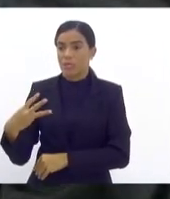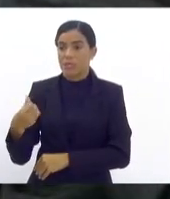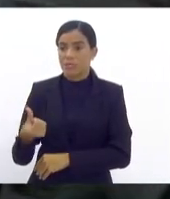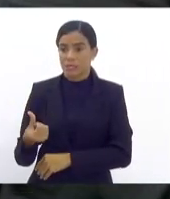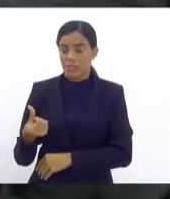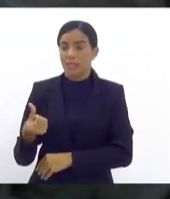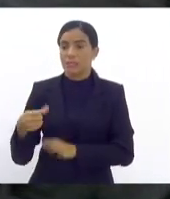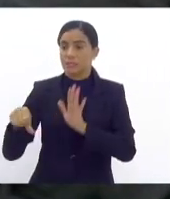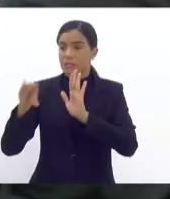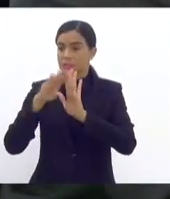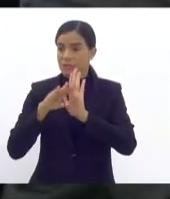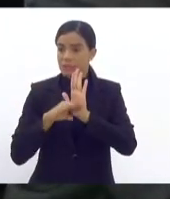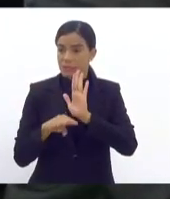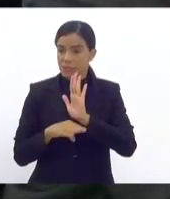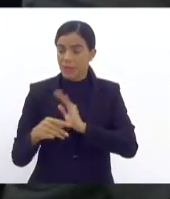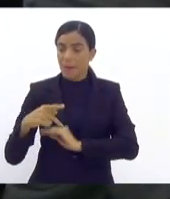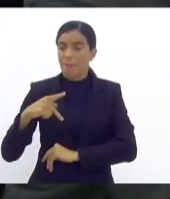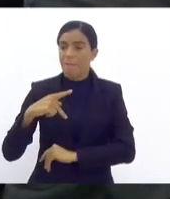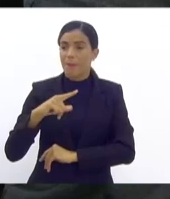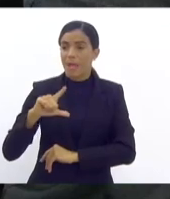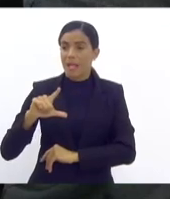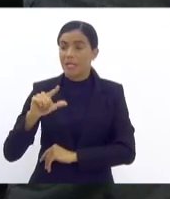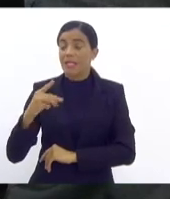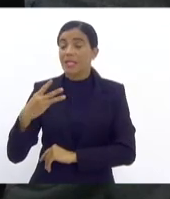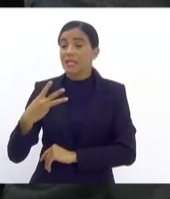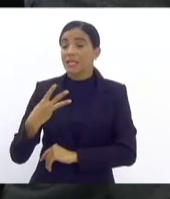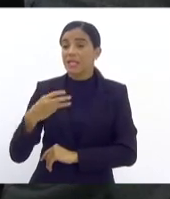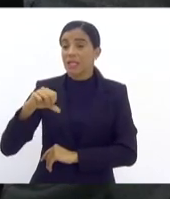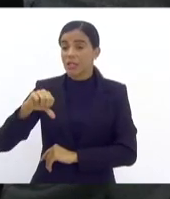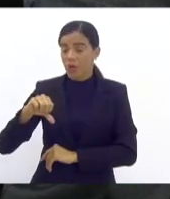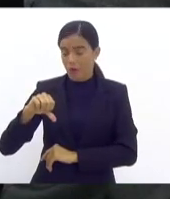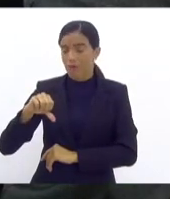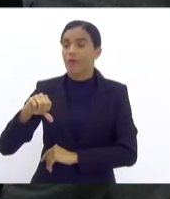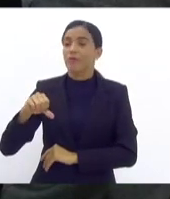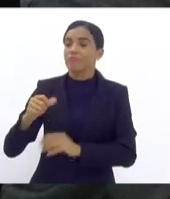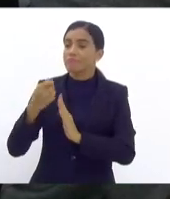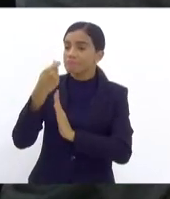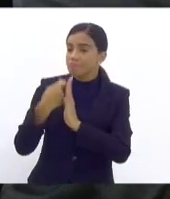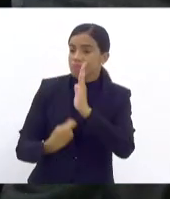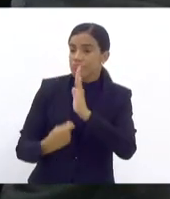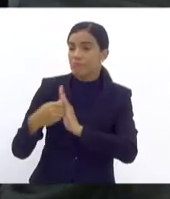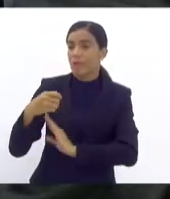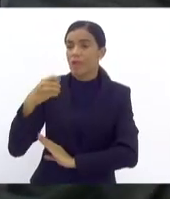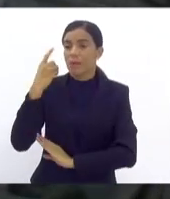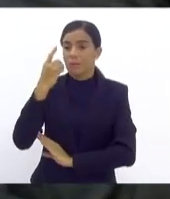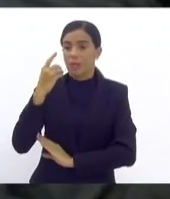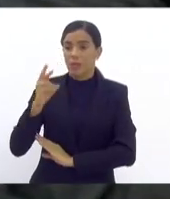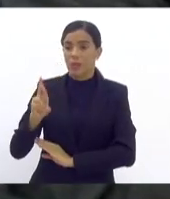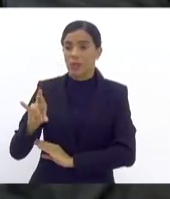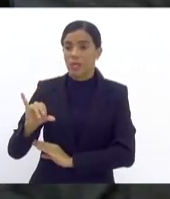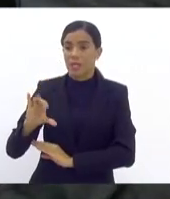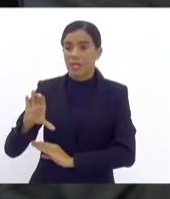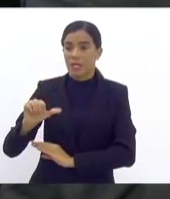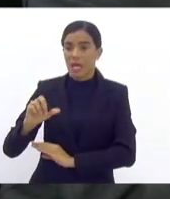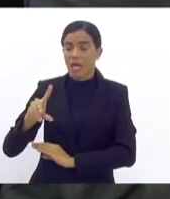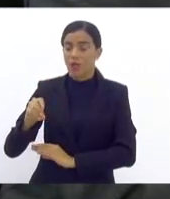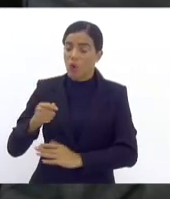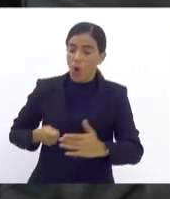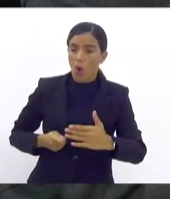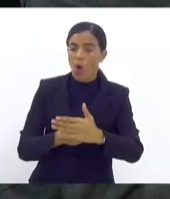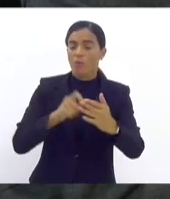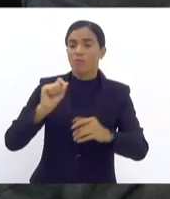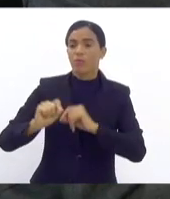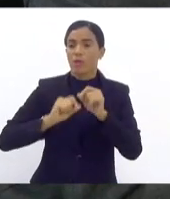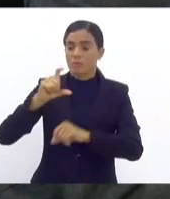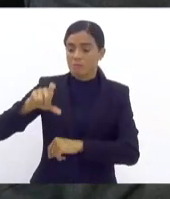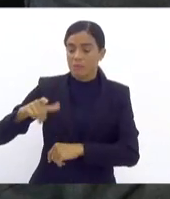36 da pauta, é o PL 39 de 2023, de autoria do deputado Pedro Ricardo, que obriga os laboratórios, planos de assistência médica e demais